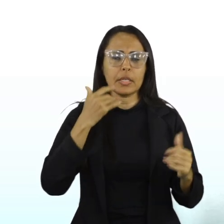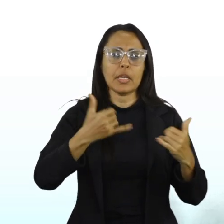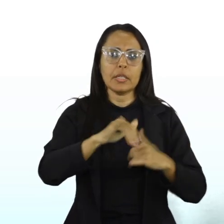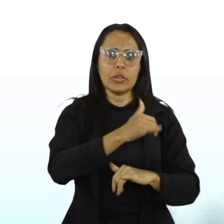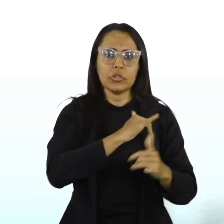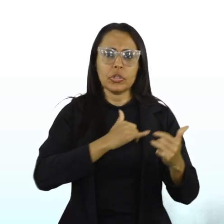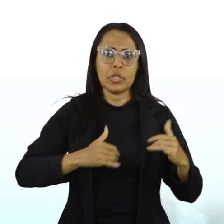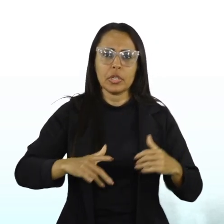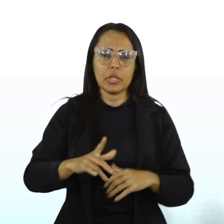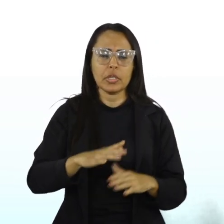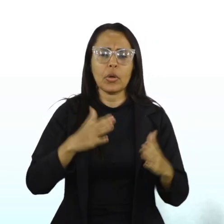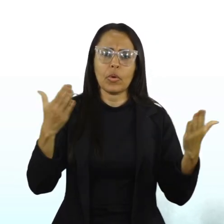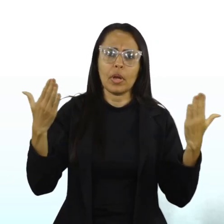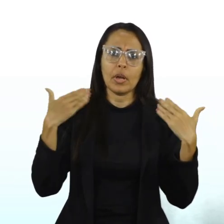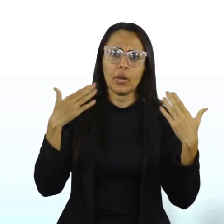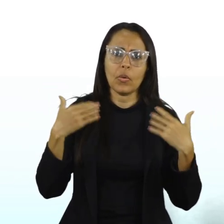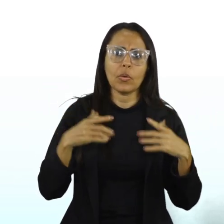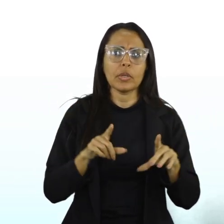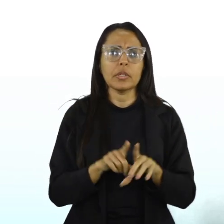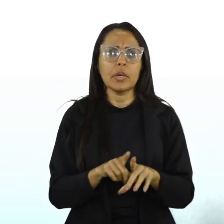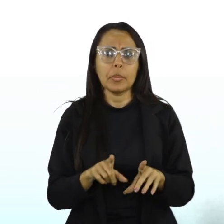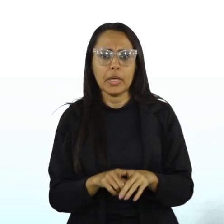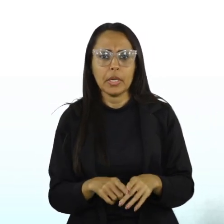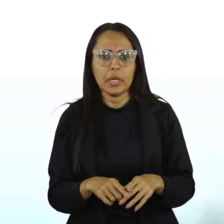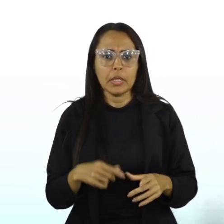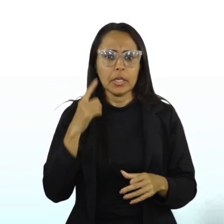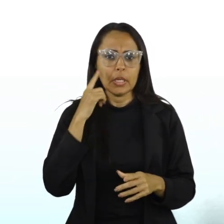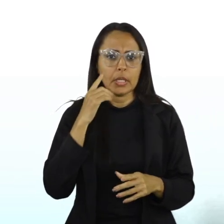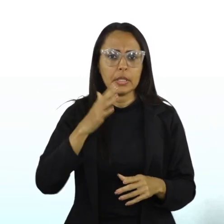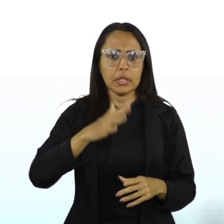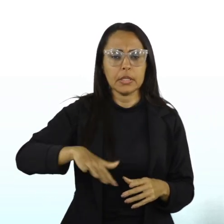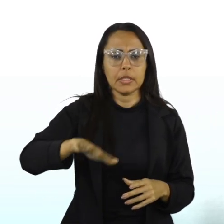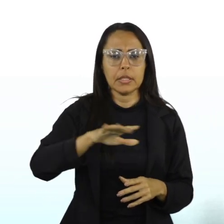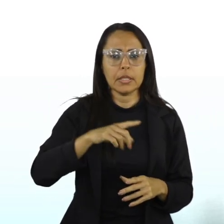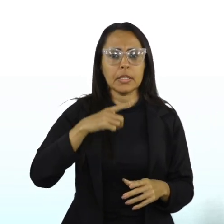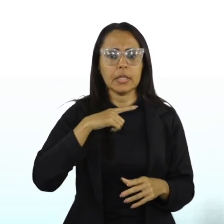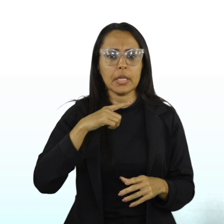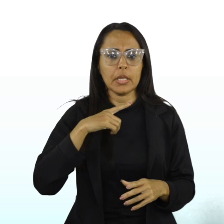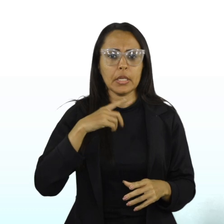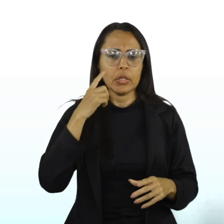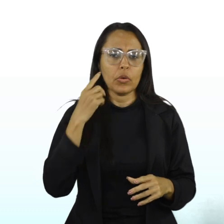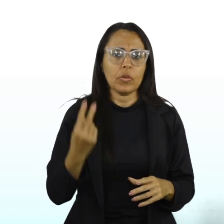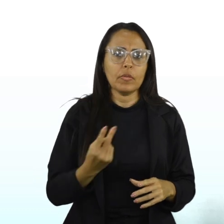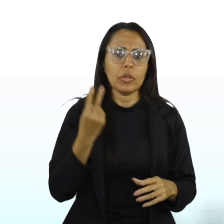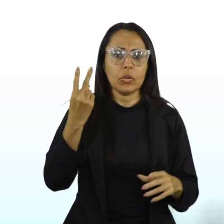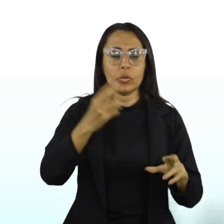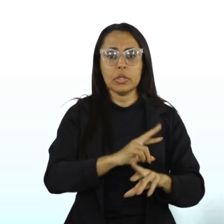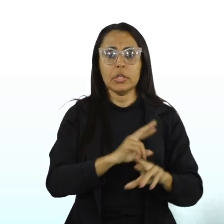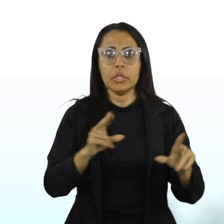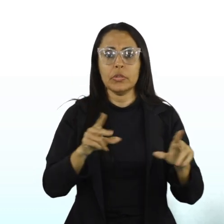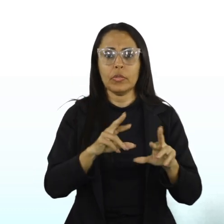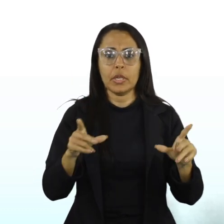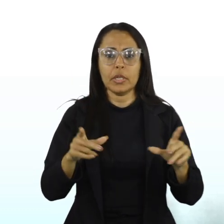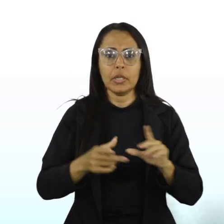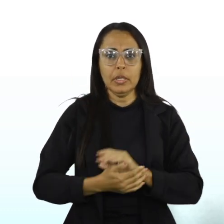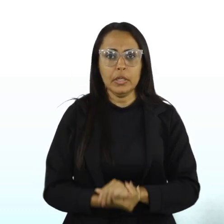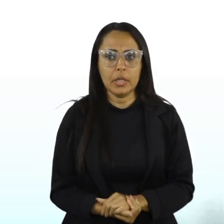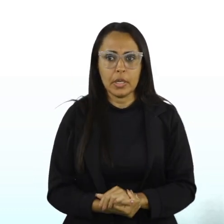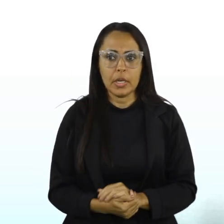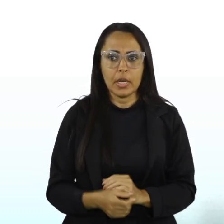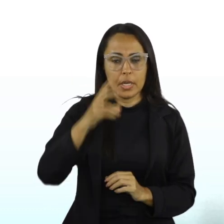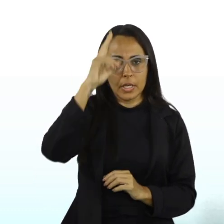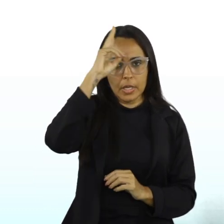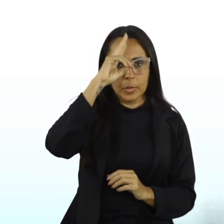o calor, que também é uma energia, mas a sua unidade ela tem um valor diferente, medida em caloria. Lembrando